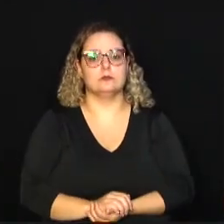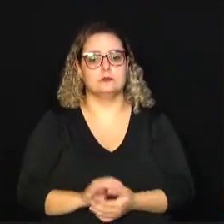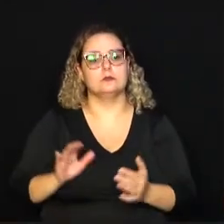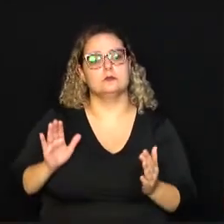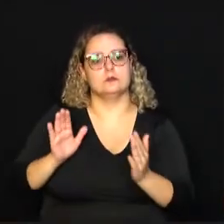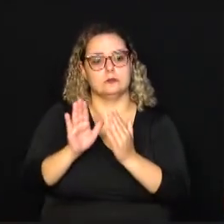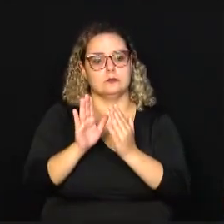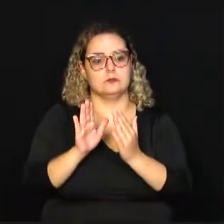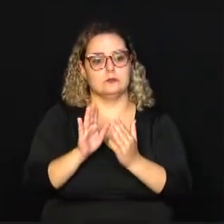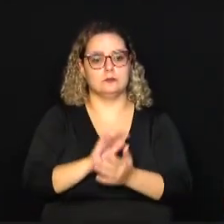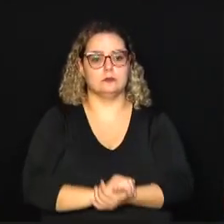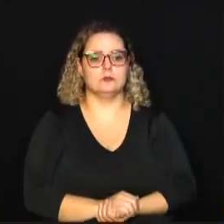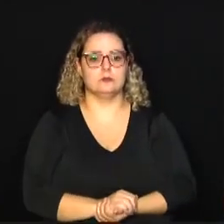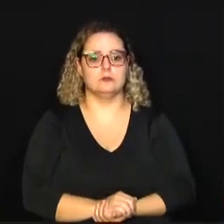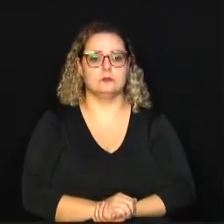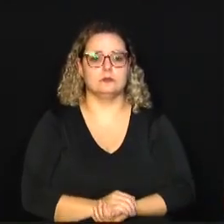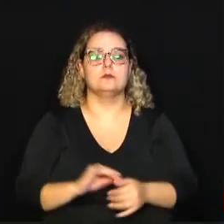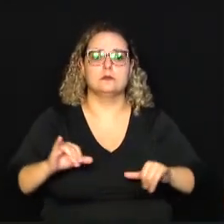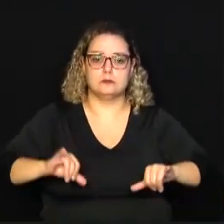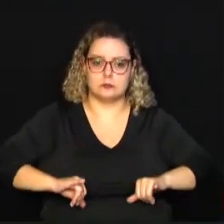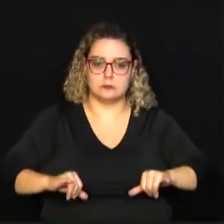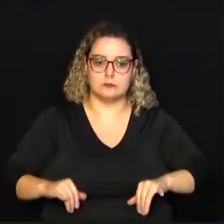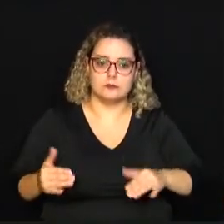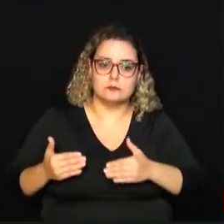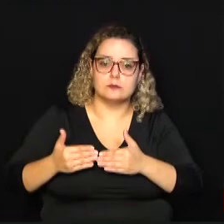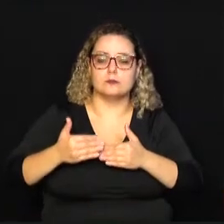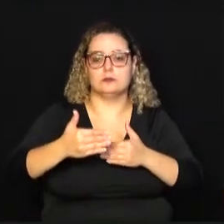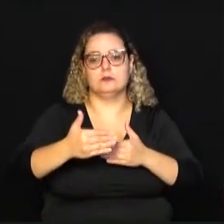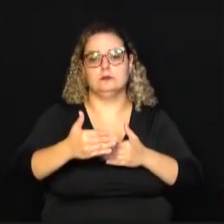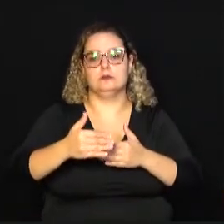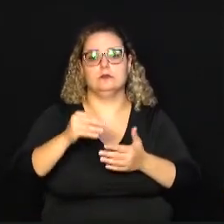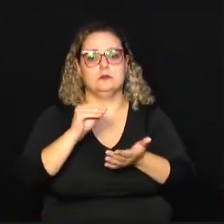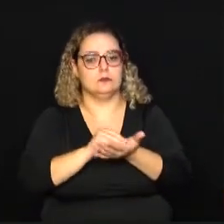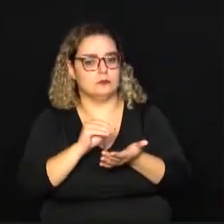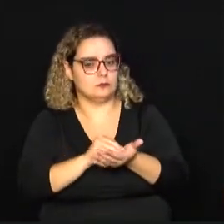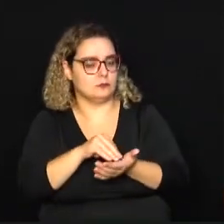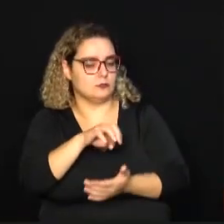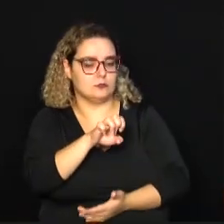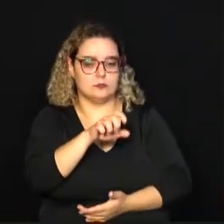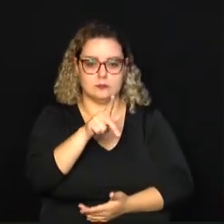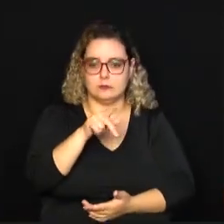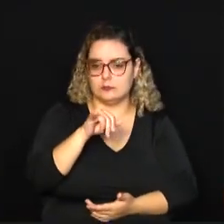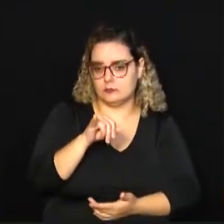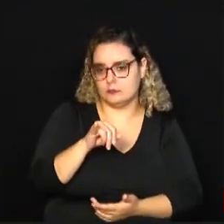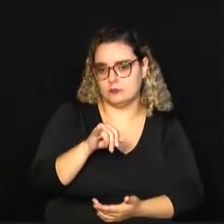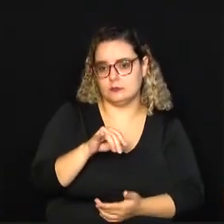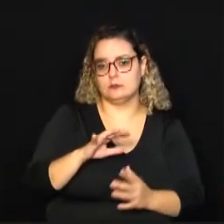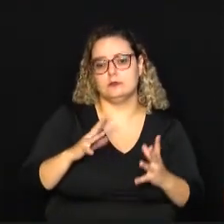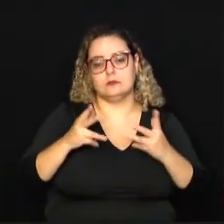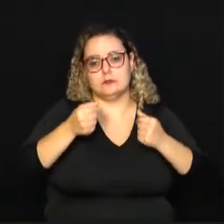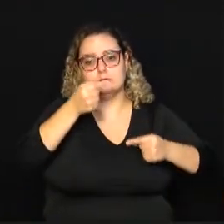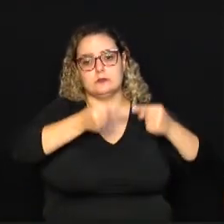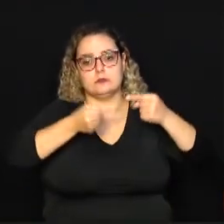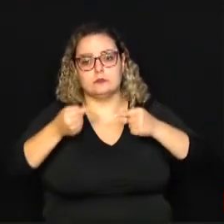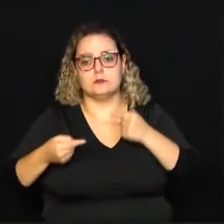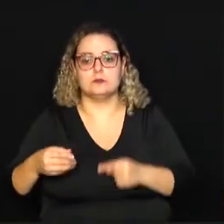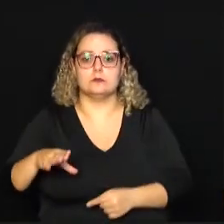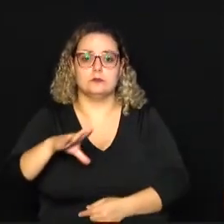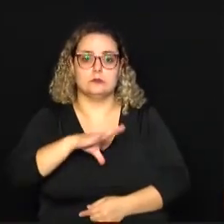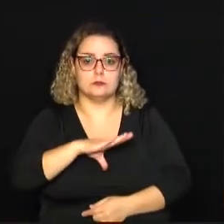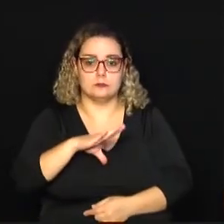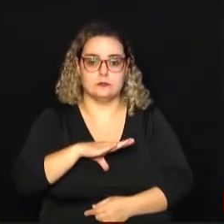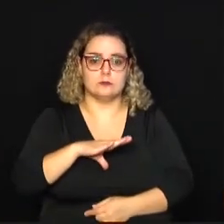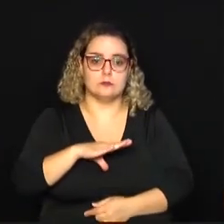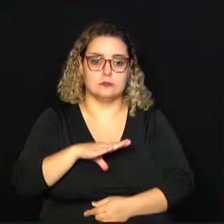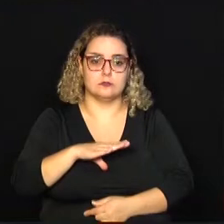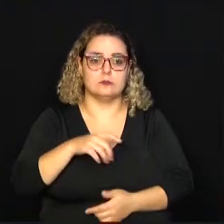frente, que sofreu muito, inclusive, no início aí, falta de EPIs, todo o debate municipal que a gente teve que fazer para